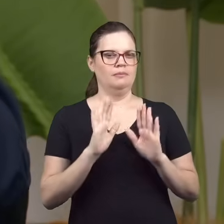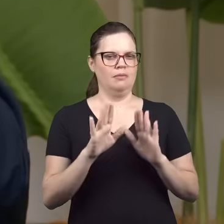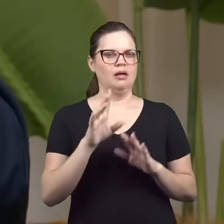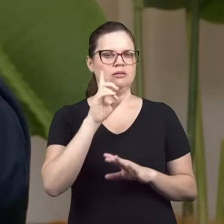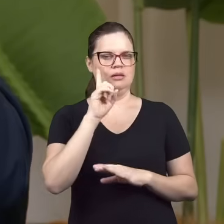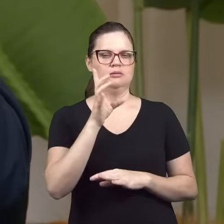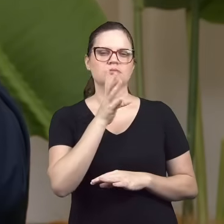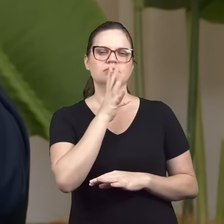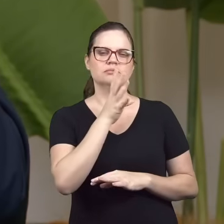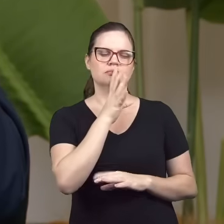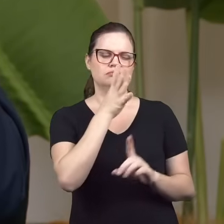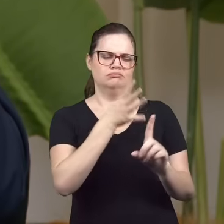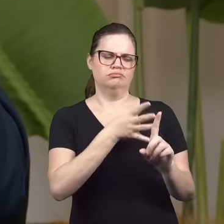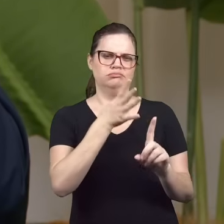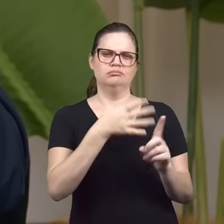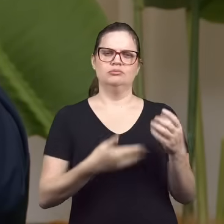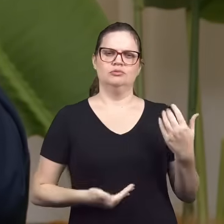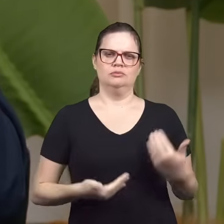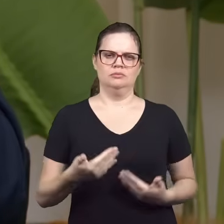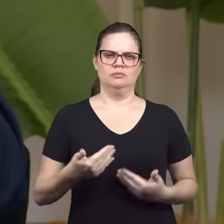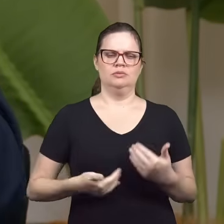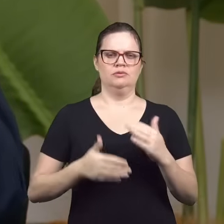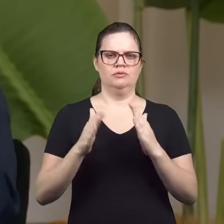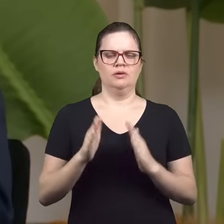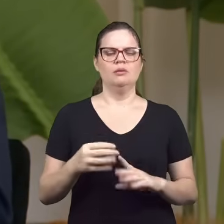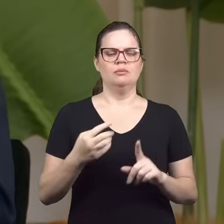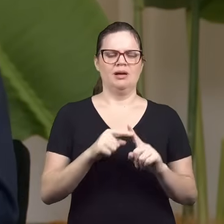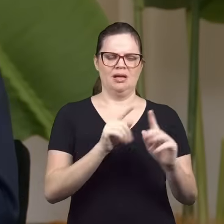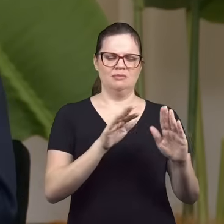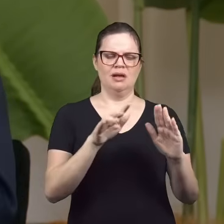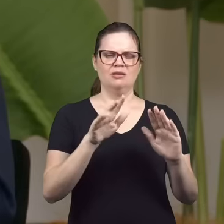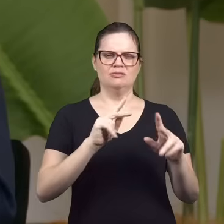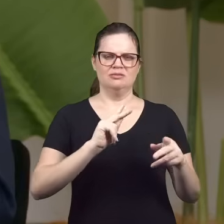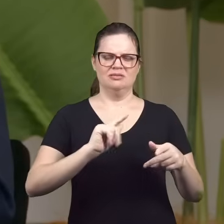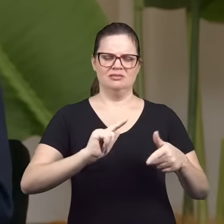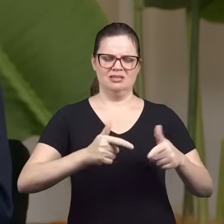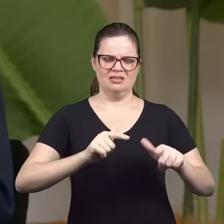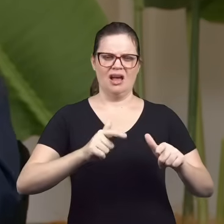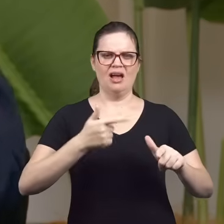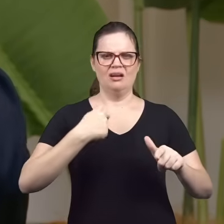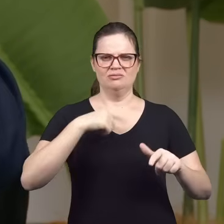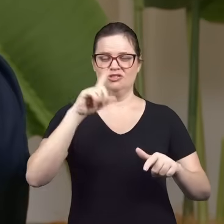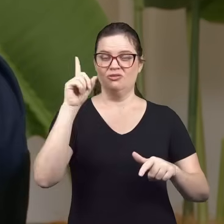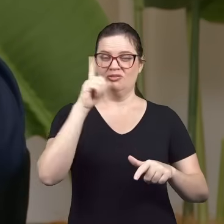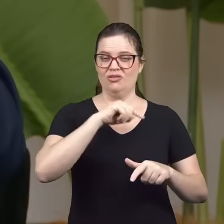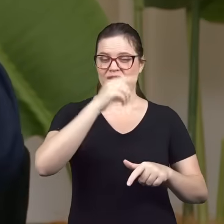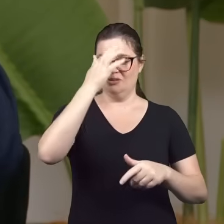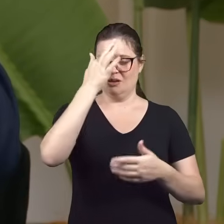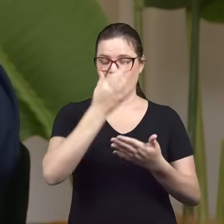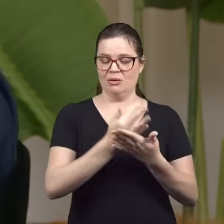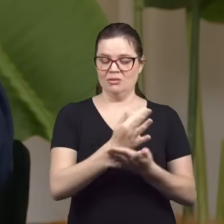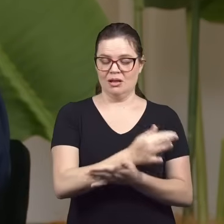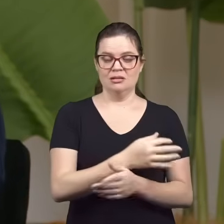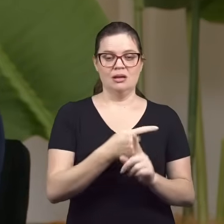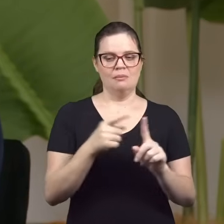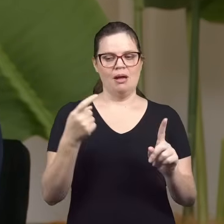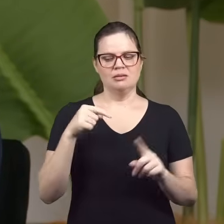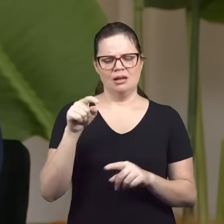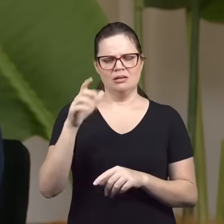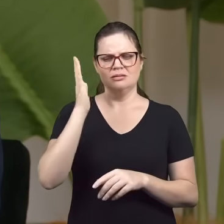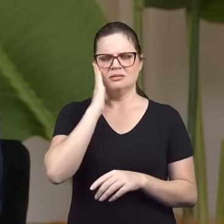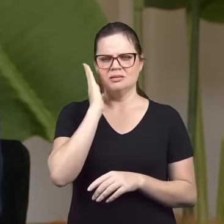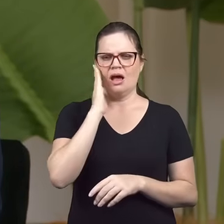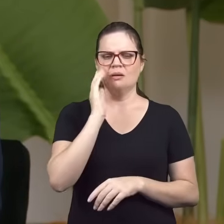Mesmo em meio à época de apostasia, ele sabe que existem aqueles que